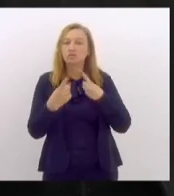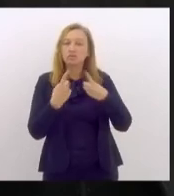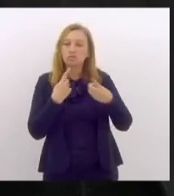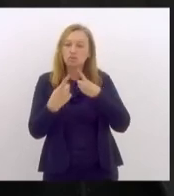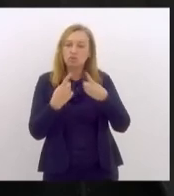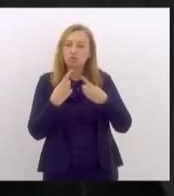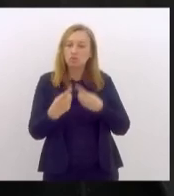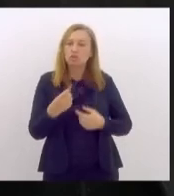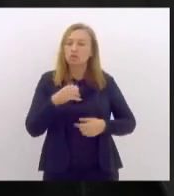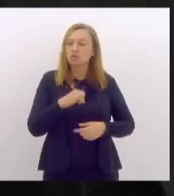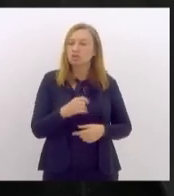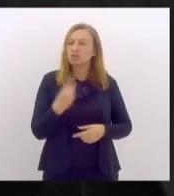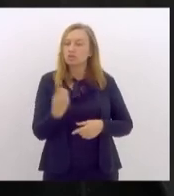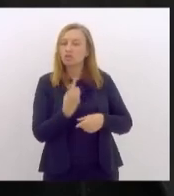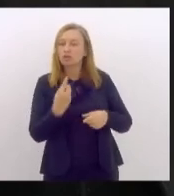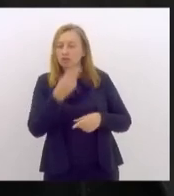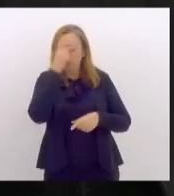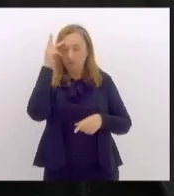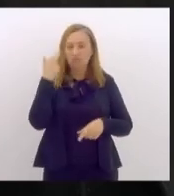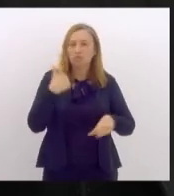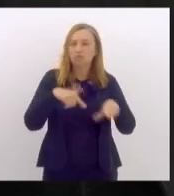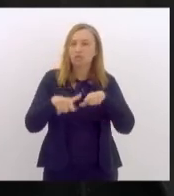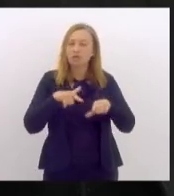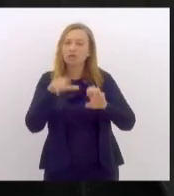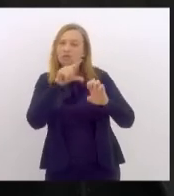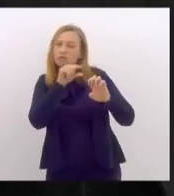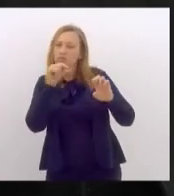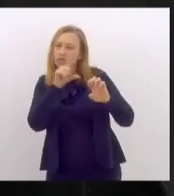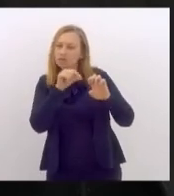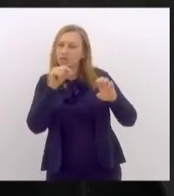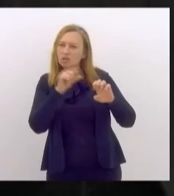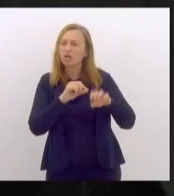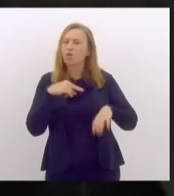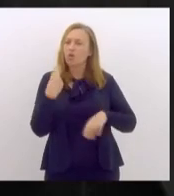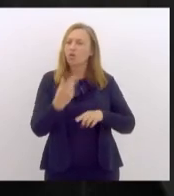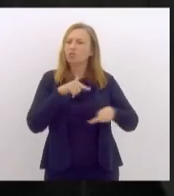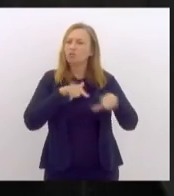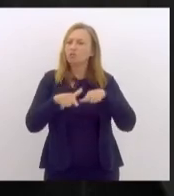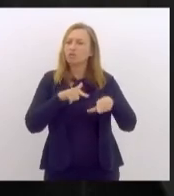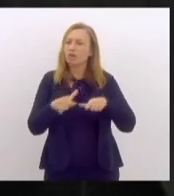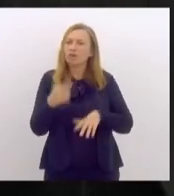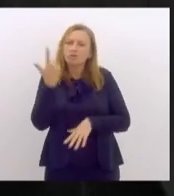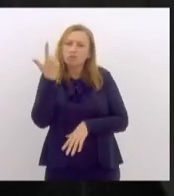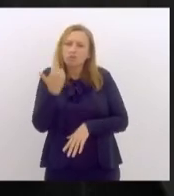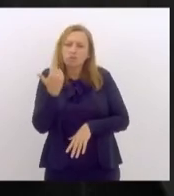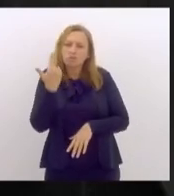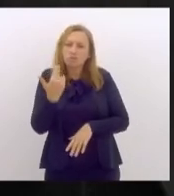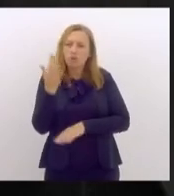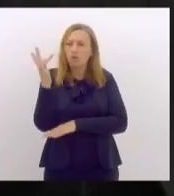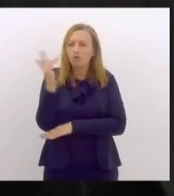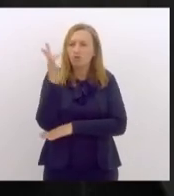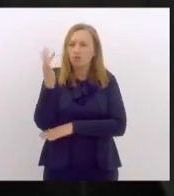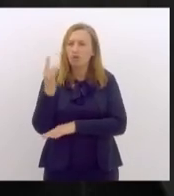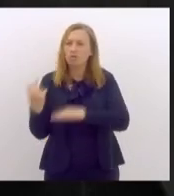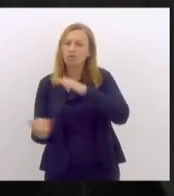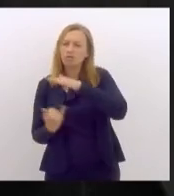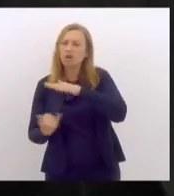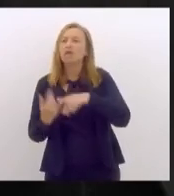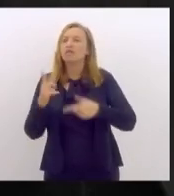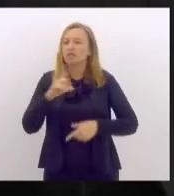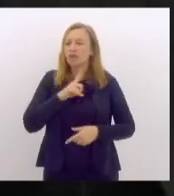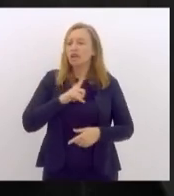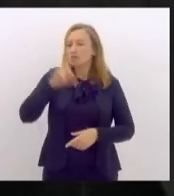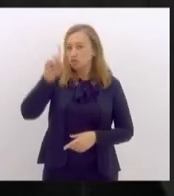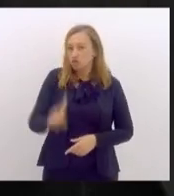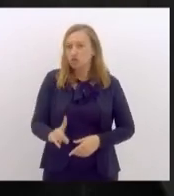é se os nossos trabalhadores empreendedores ou do trabalho formal terão o seu direito à humanidade